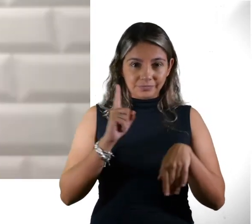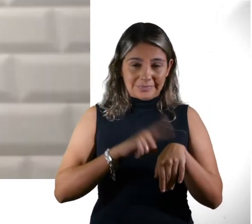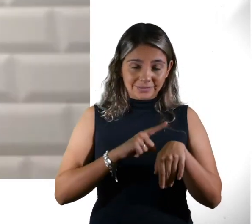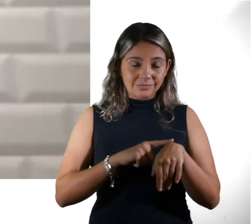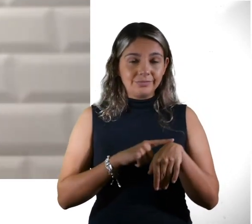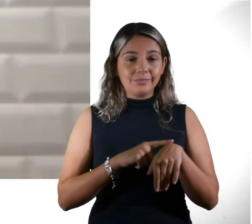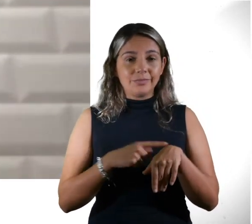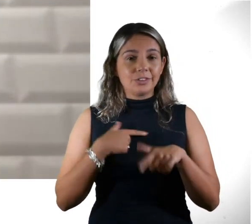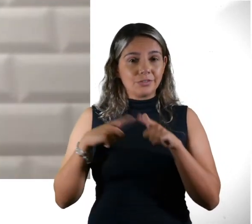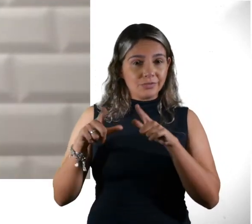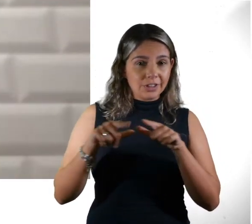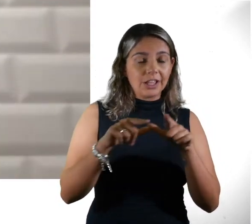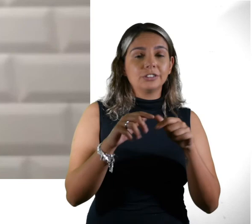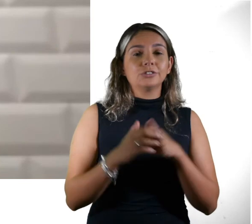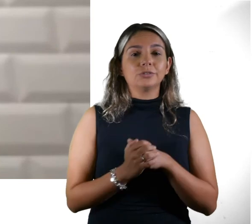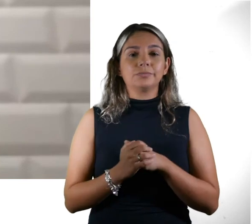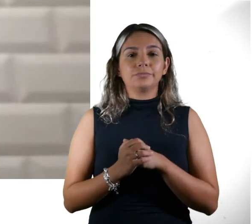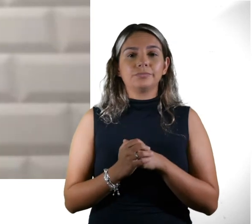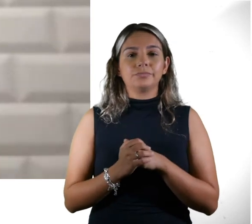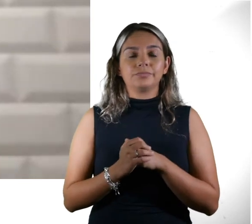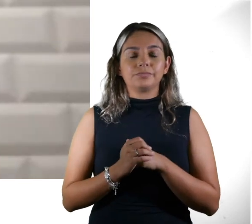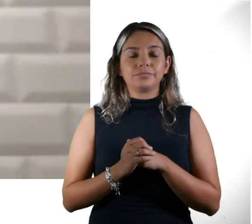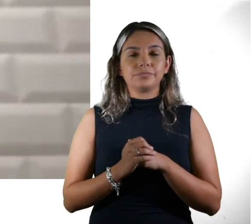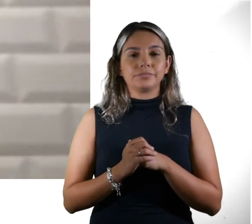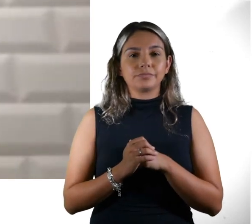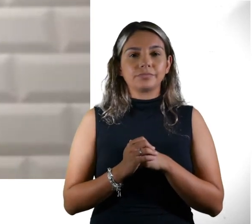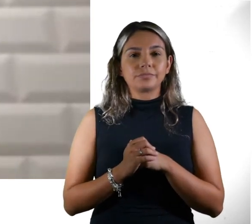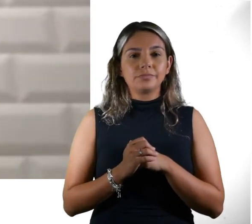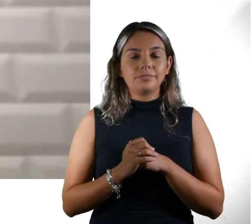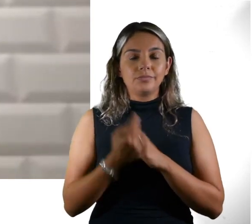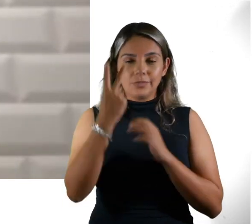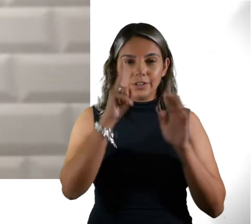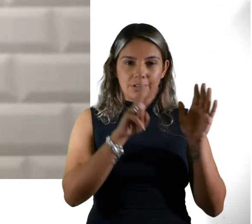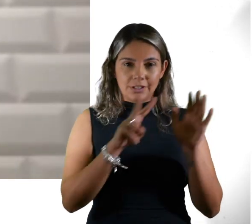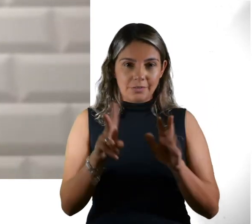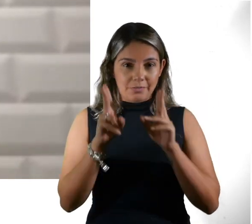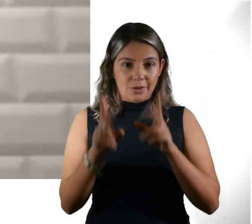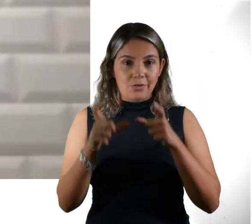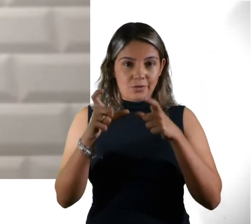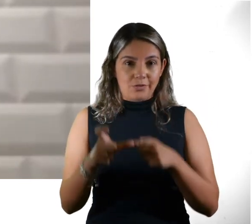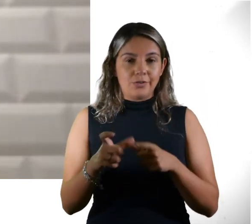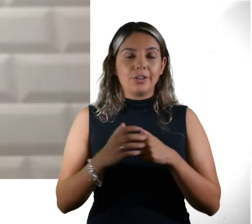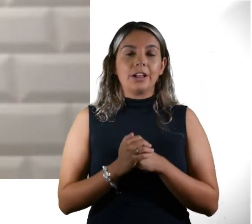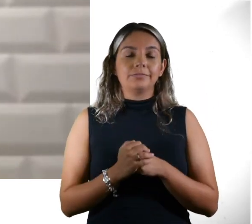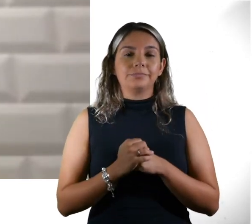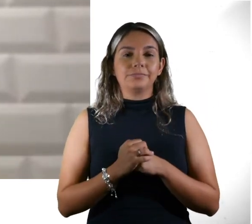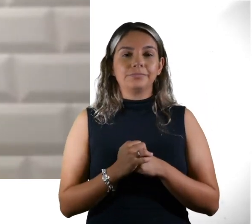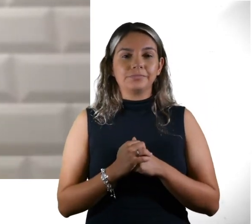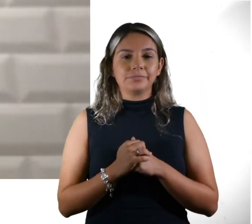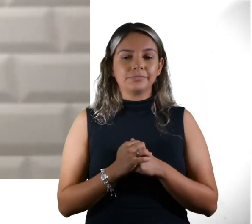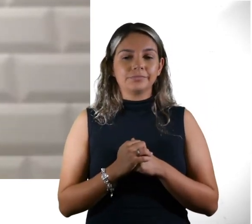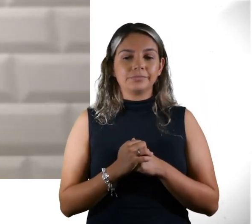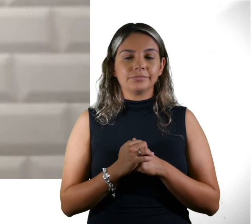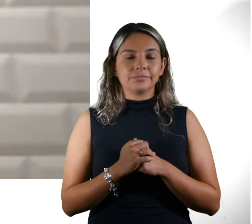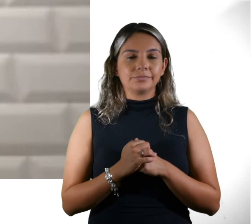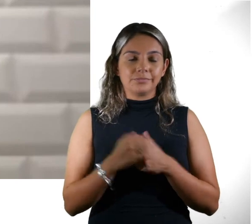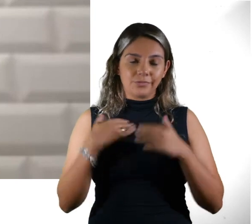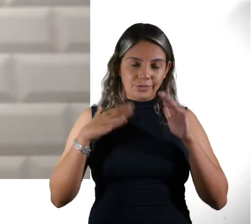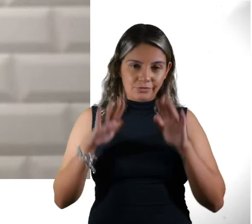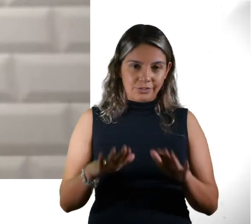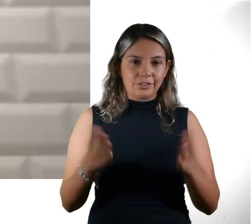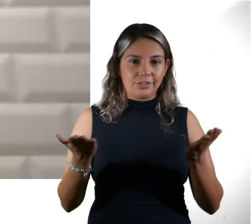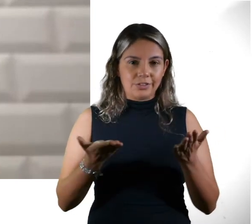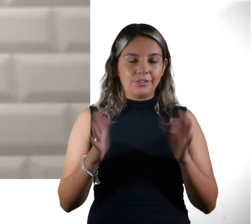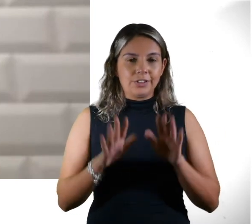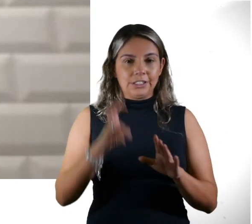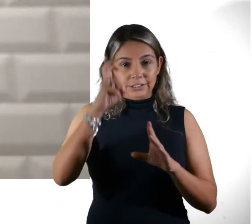verdade que eu não costumo passar um mês. Acho que nem 2 semanas no mesmo lugar eu costumo passar. E desta vez